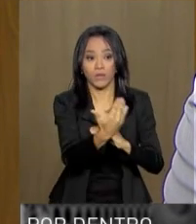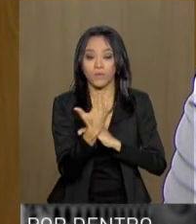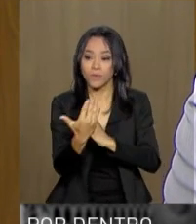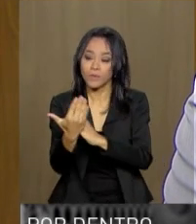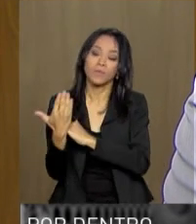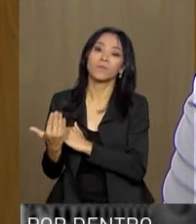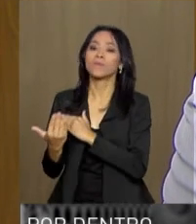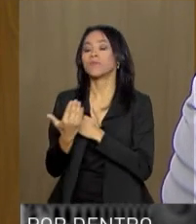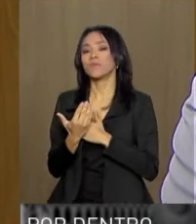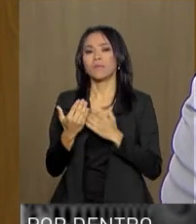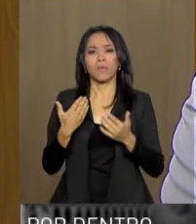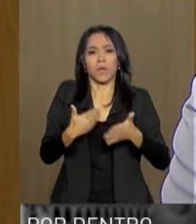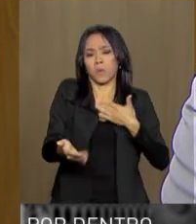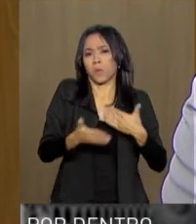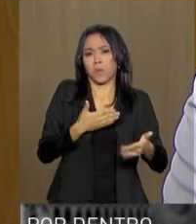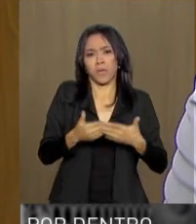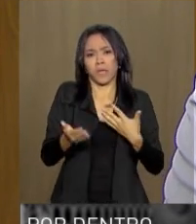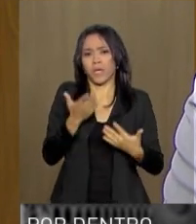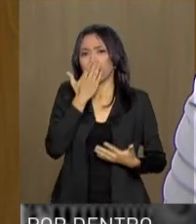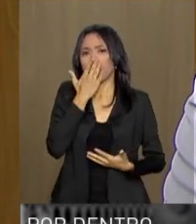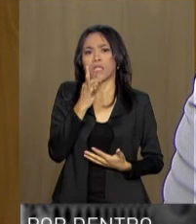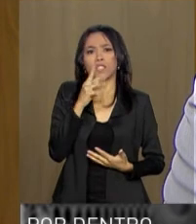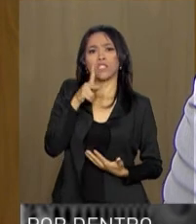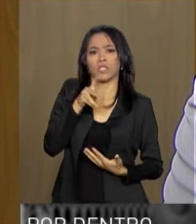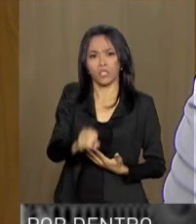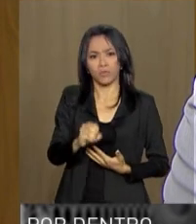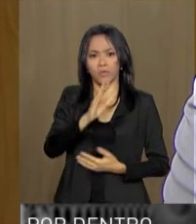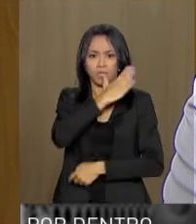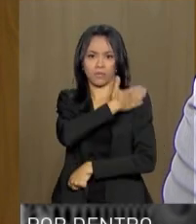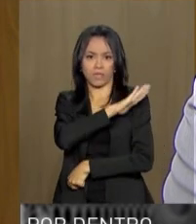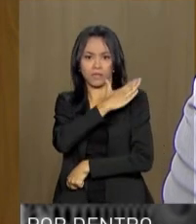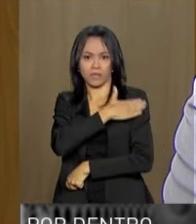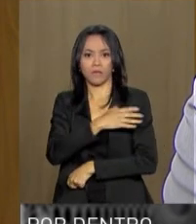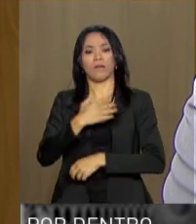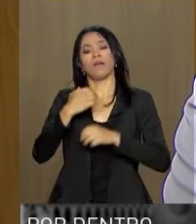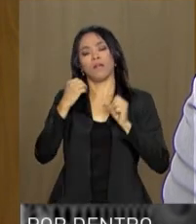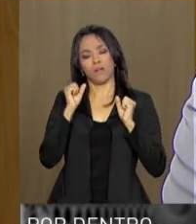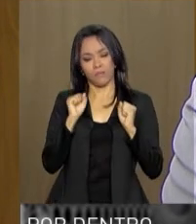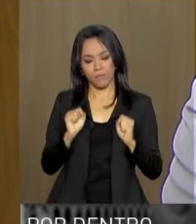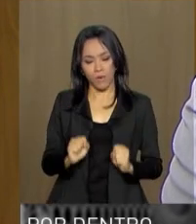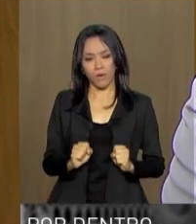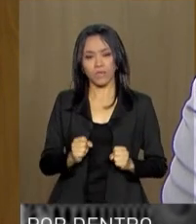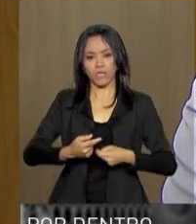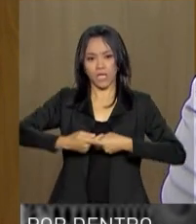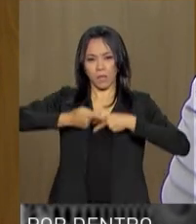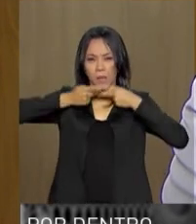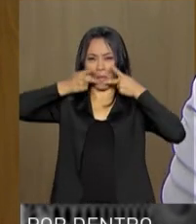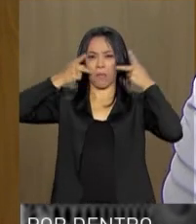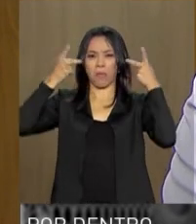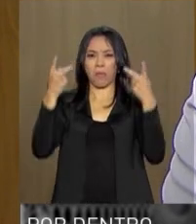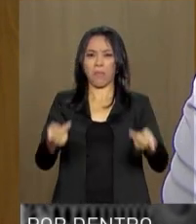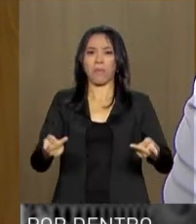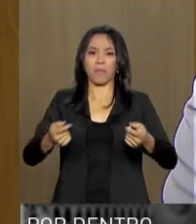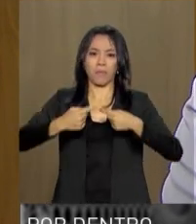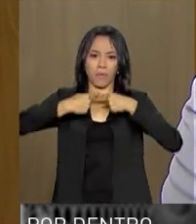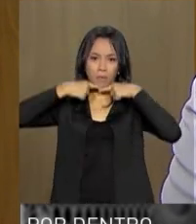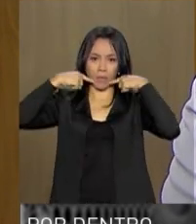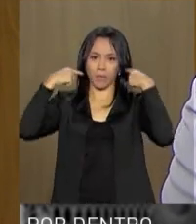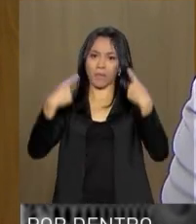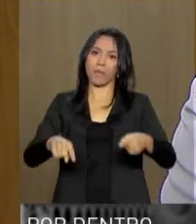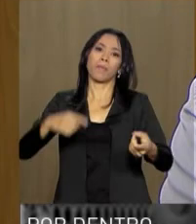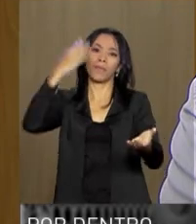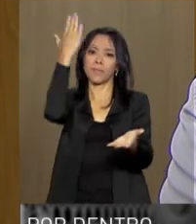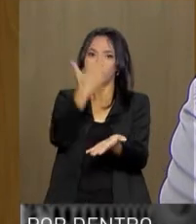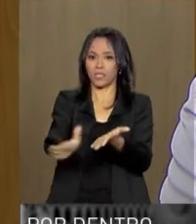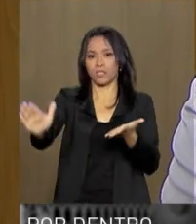qualquer tipo de discriminação ela possa ser realmente é denunciada e ela possa ser erradicado aí